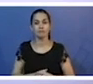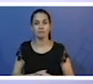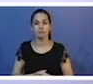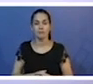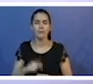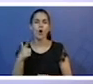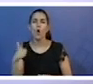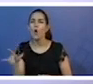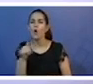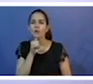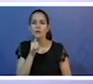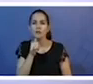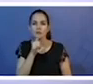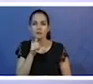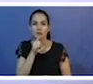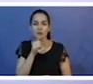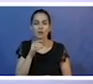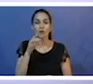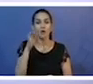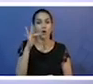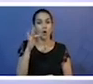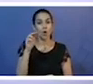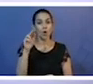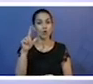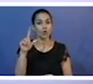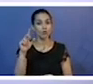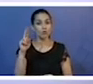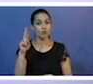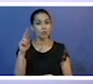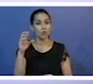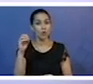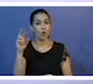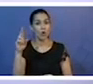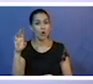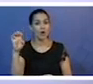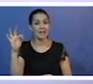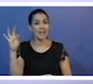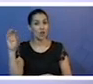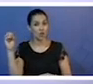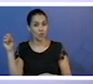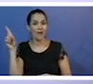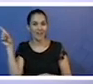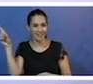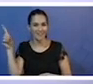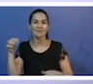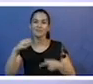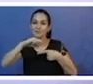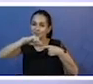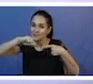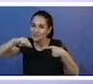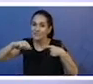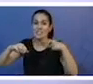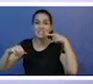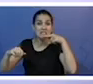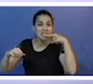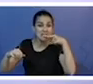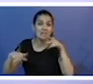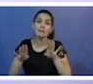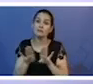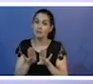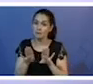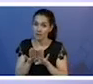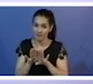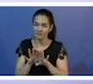Um outro exemplo é o fluoreto de sódio, é um dos componentes dos cremes dentais e enxaguantes bucais. A